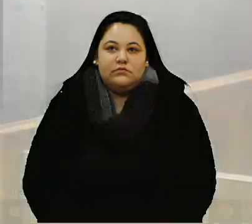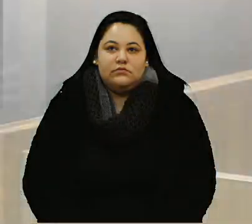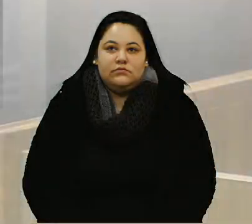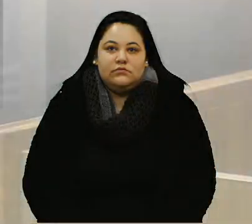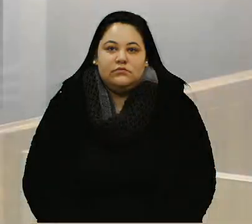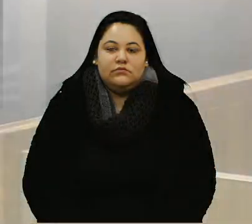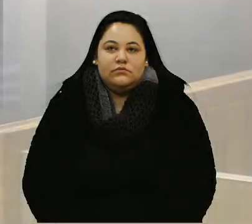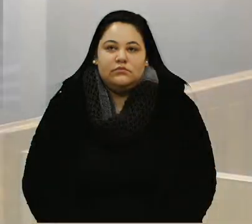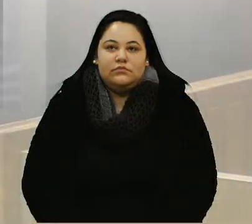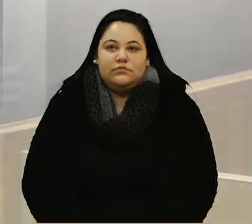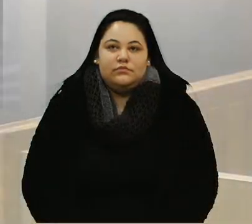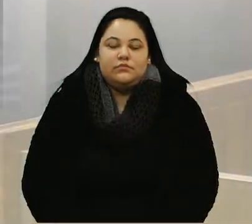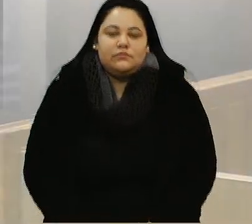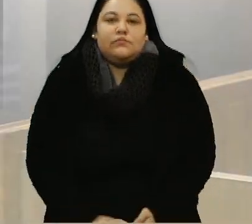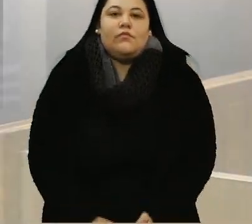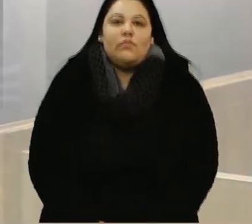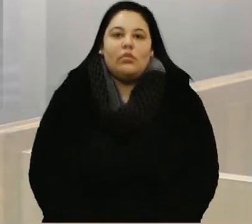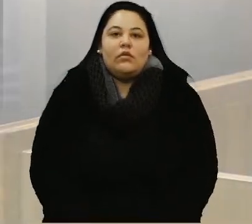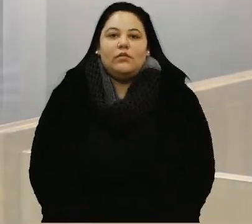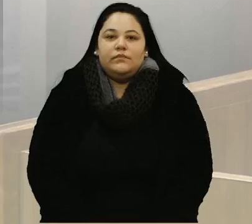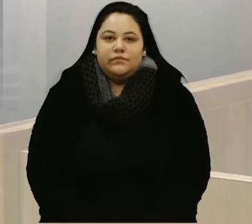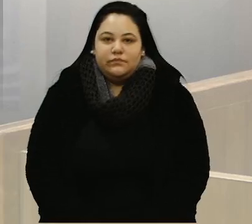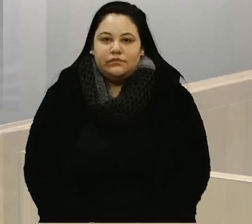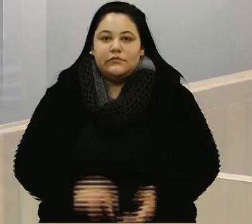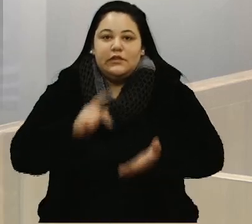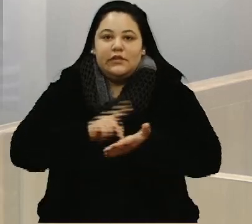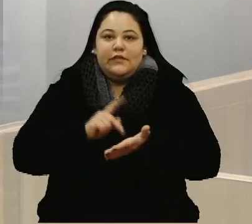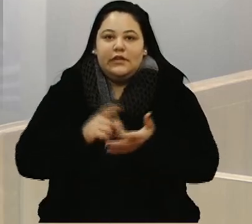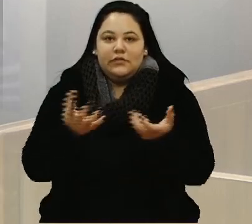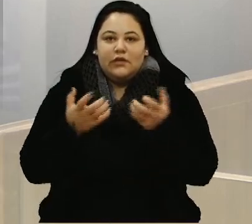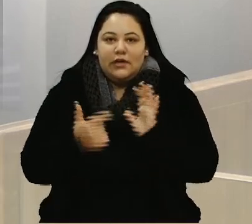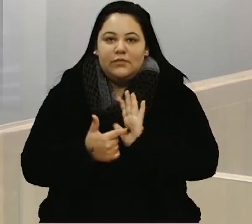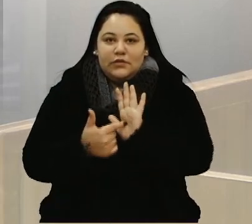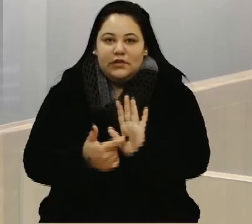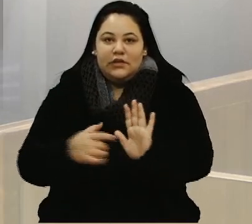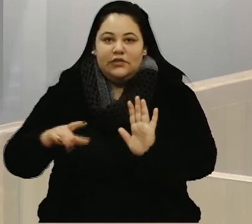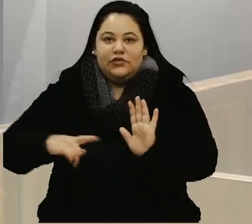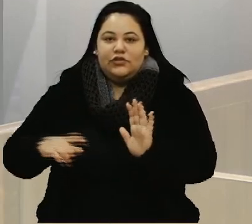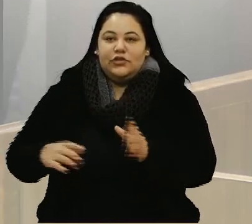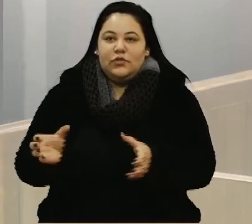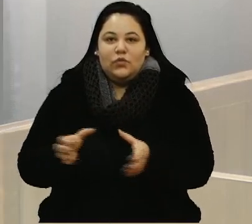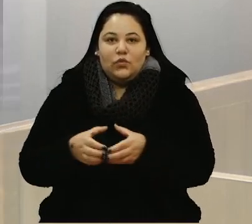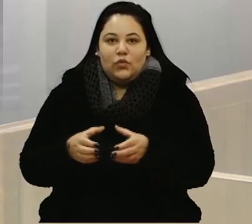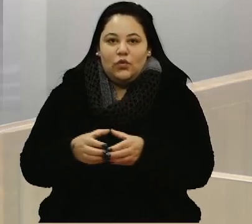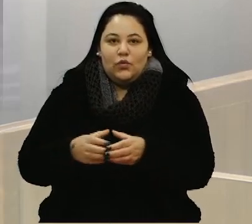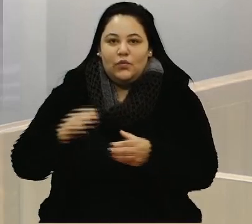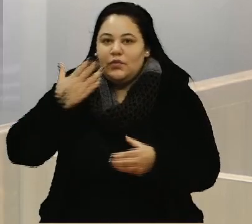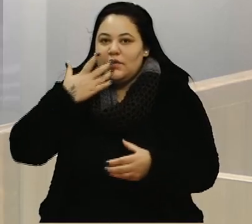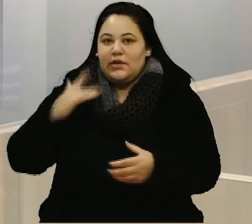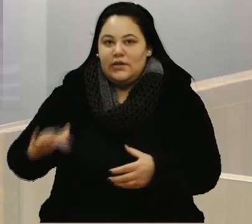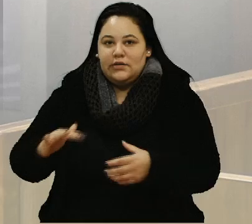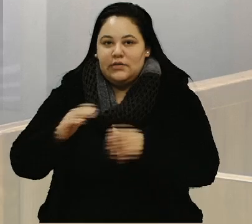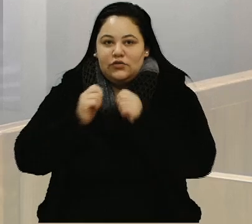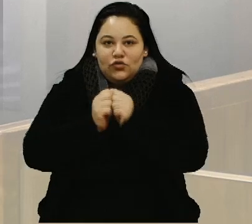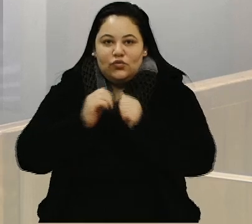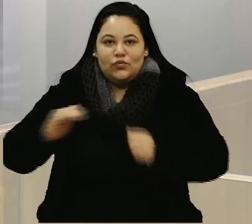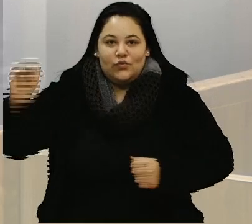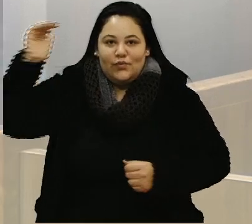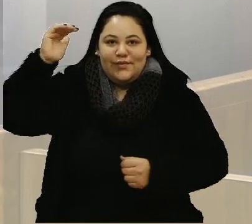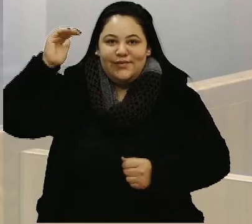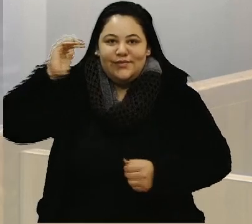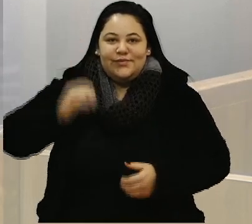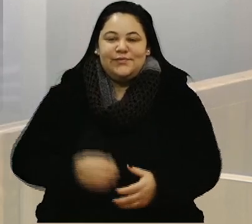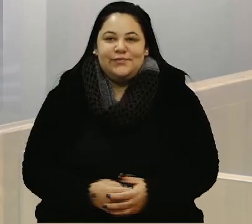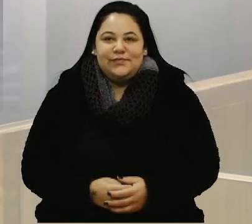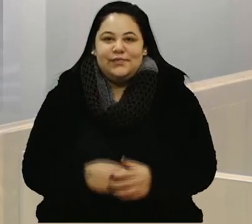O que eu quis mostrar com esse vídeo? Nós tínhamos ali a invernada mirim, crianças junto com adultos.